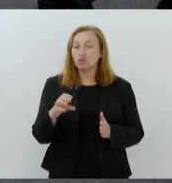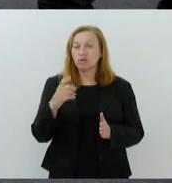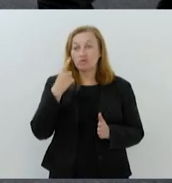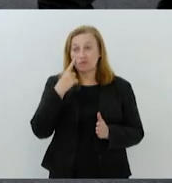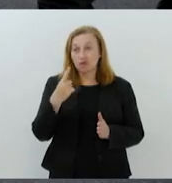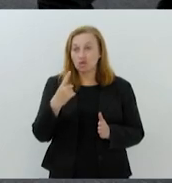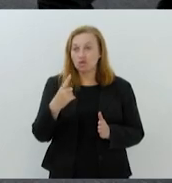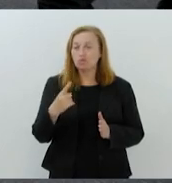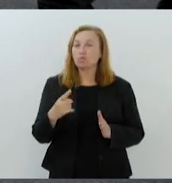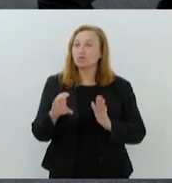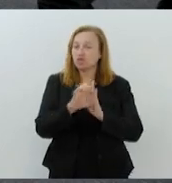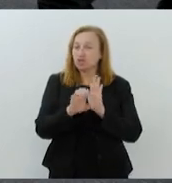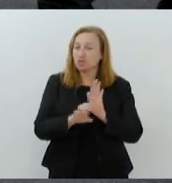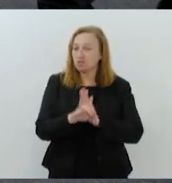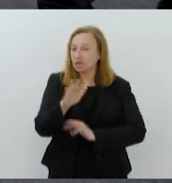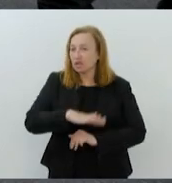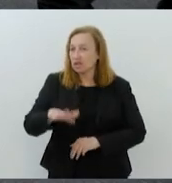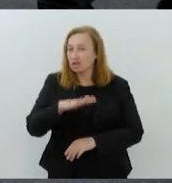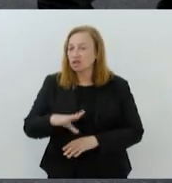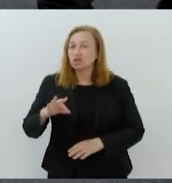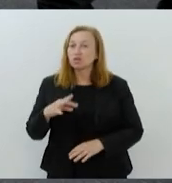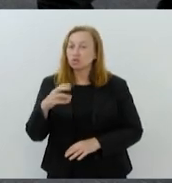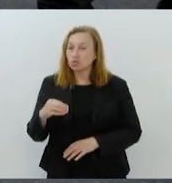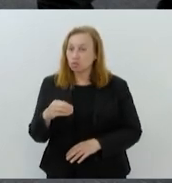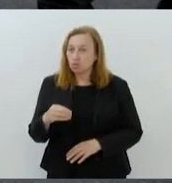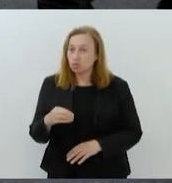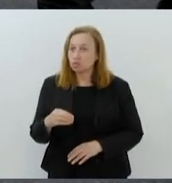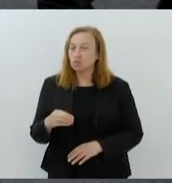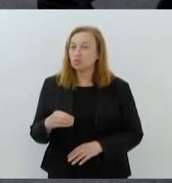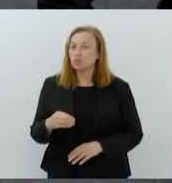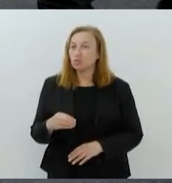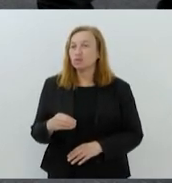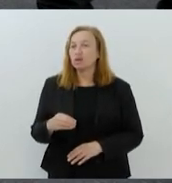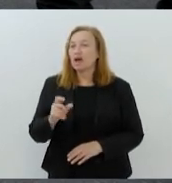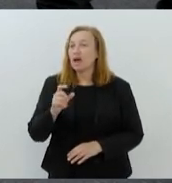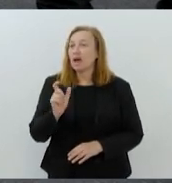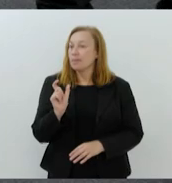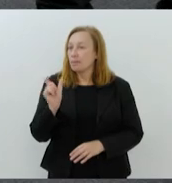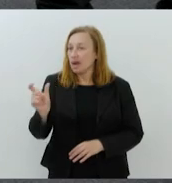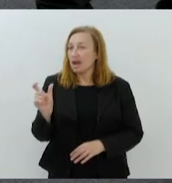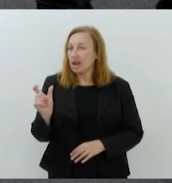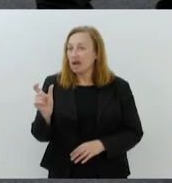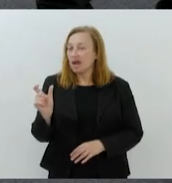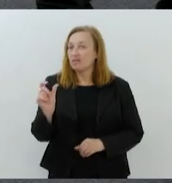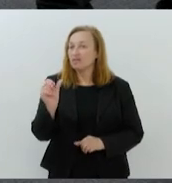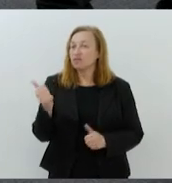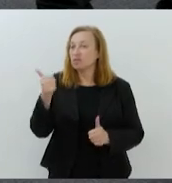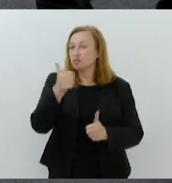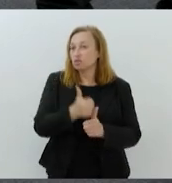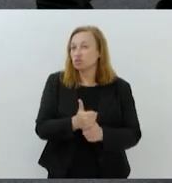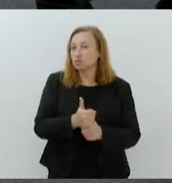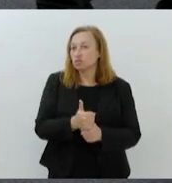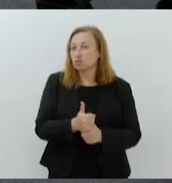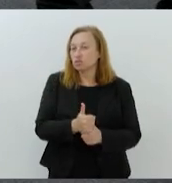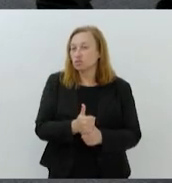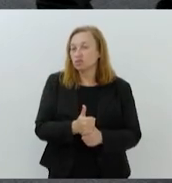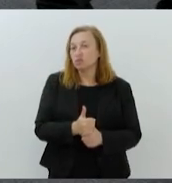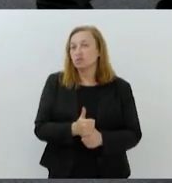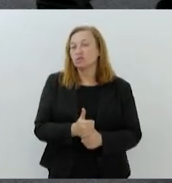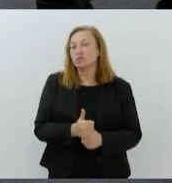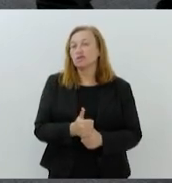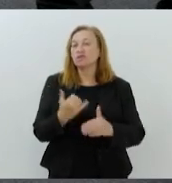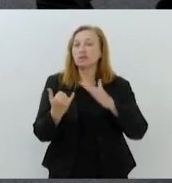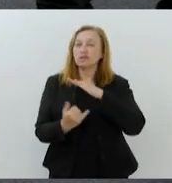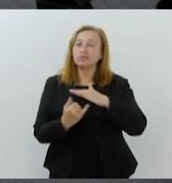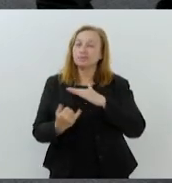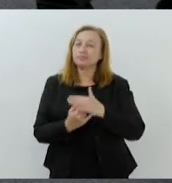Tudo que utilizava no nosso Estatuto da Criança e Adolescente o termo abrigo foi substituído por acolhimento